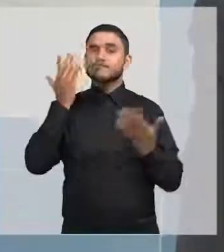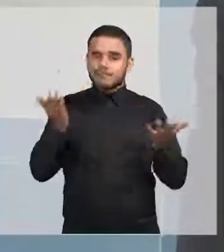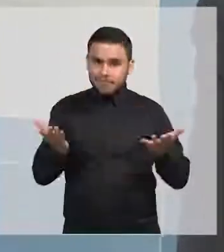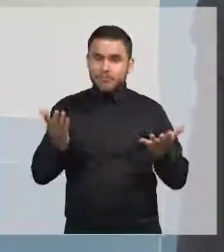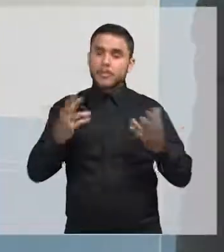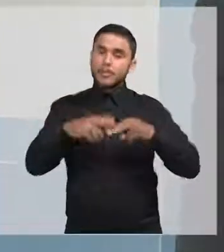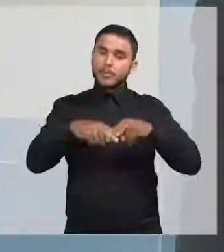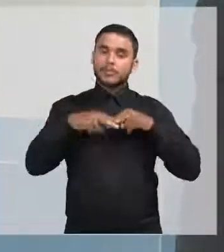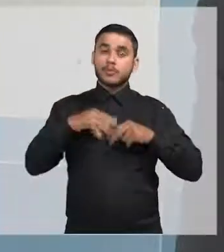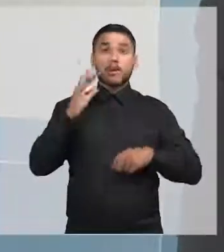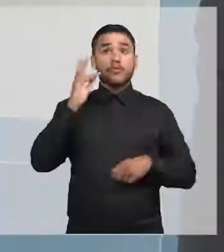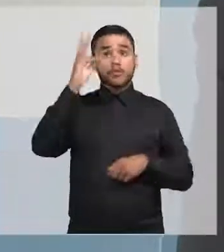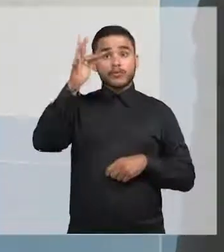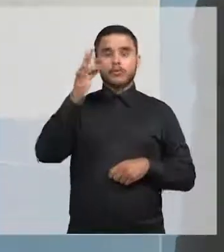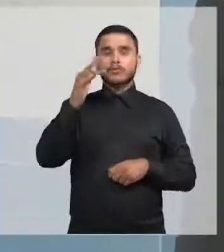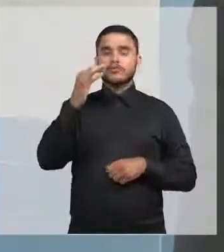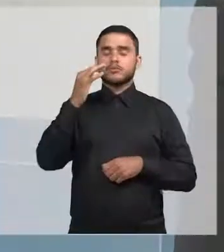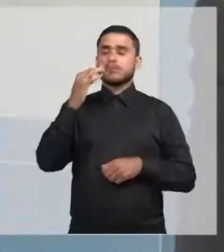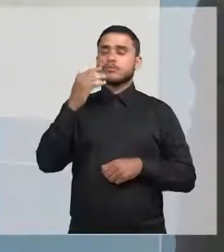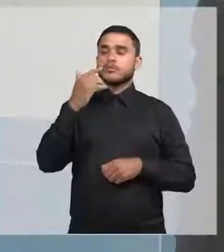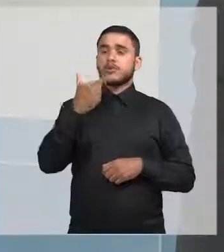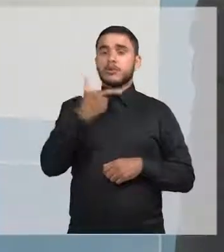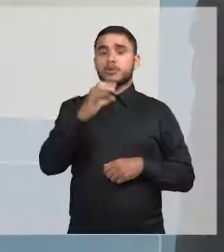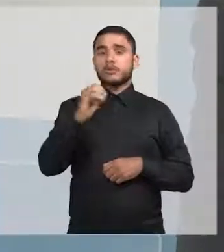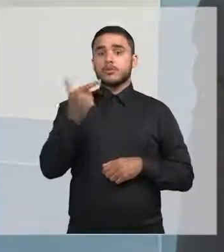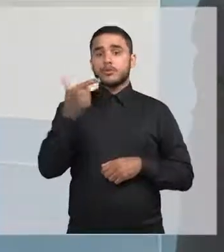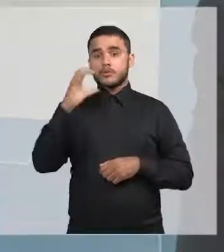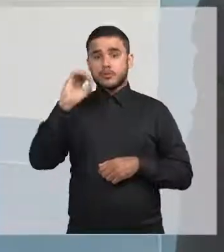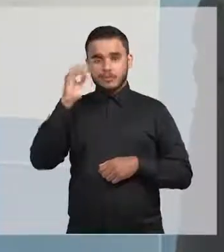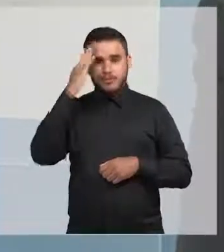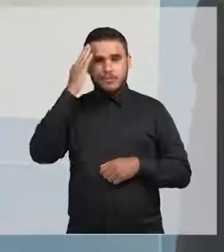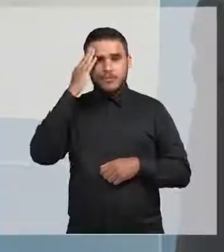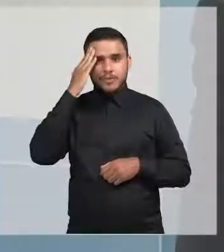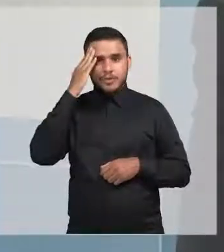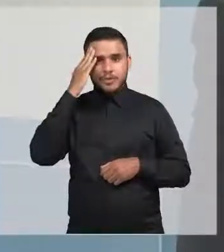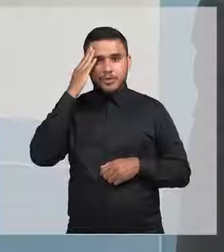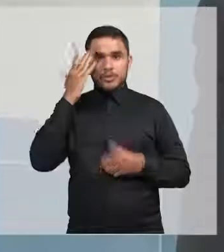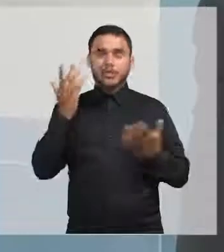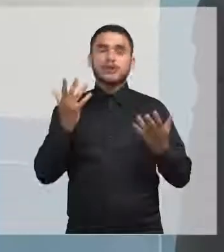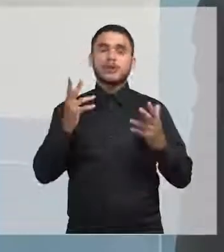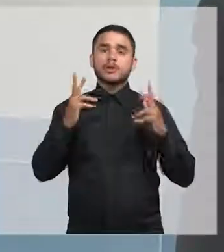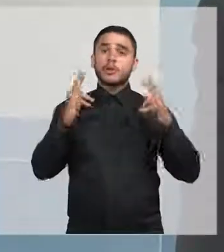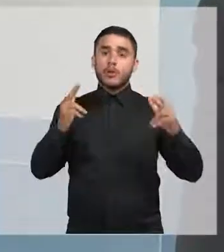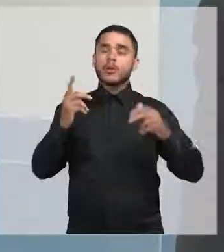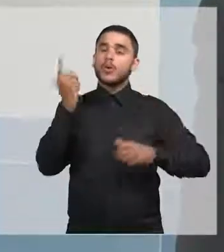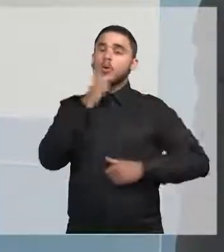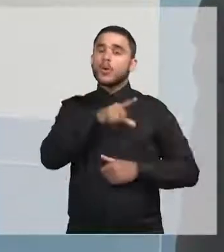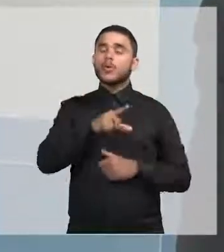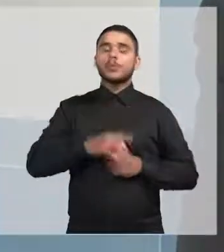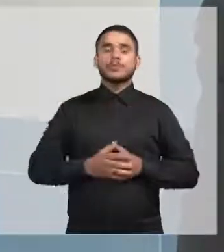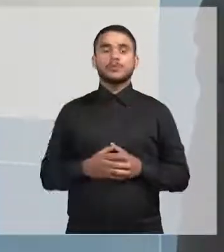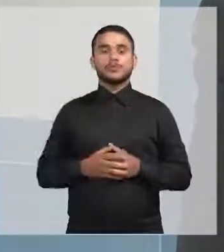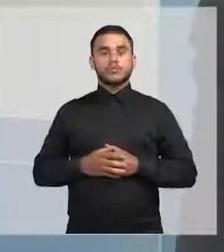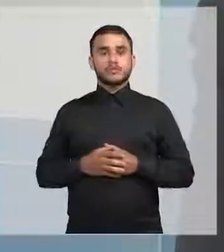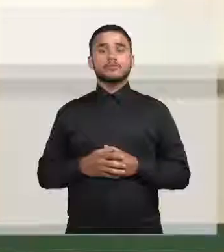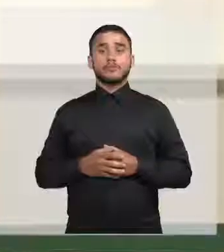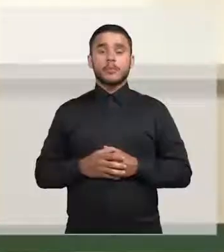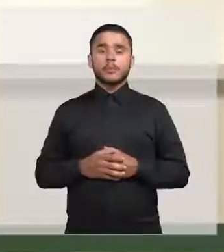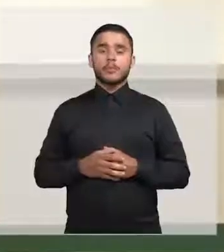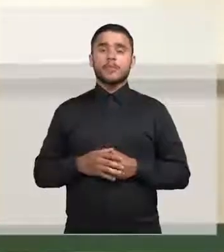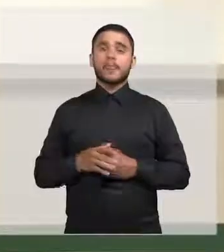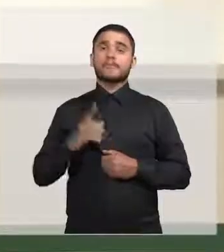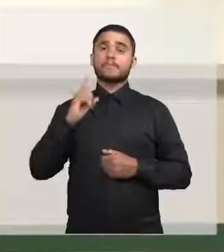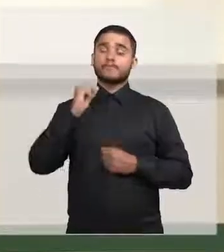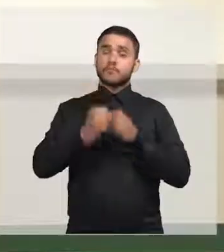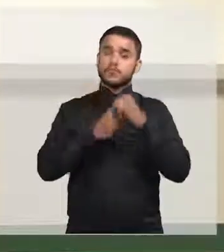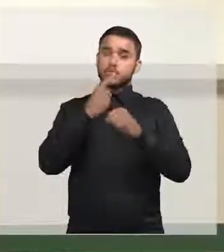agora, perfeito. Agora, se foi tudo isso combinado, Luiz, como você está dizendo, cara, aí o PT tem razão, né? Mas só que